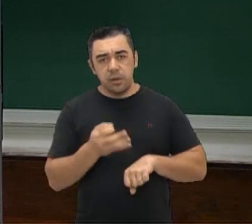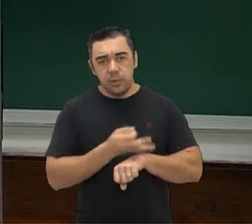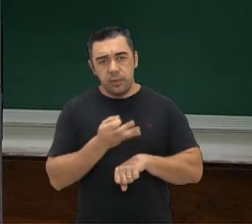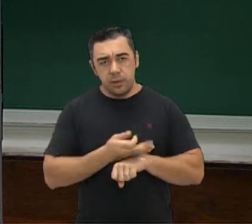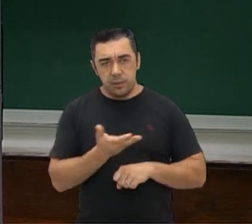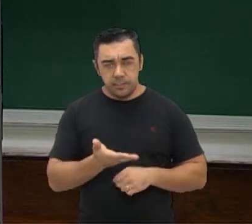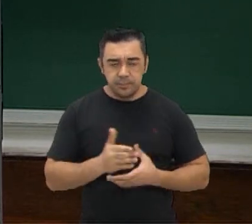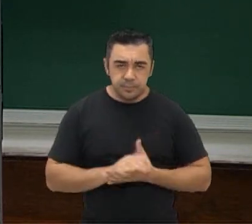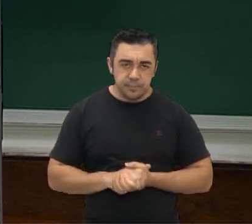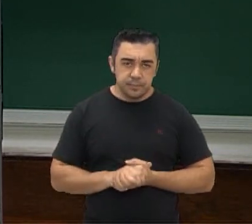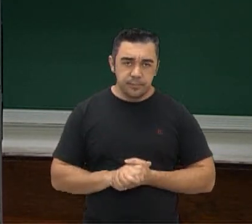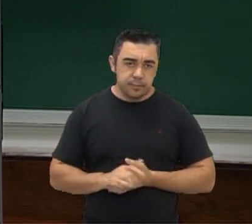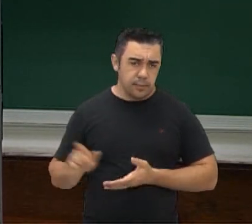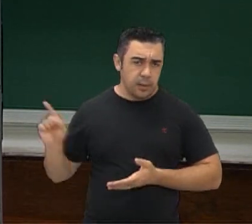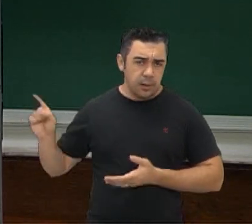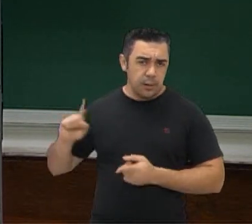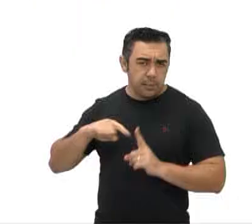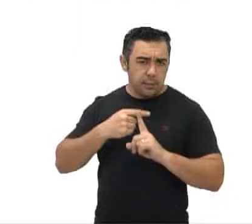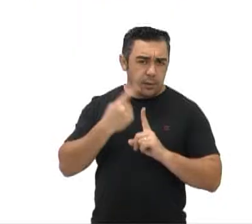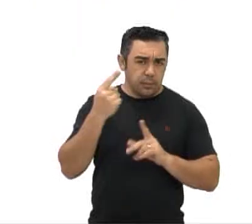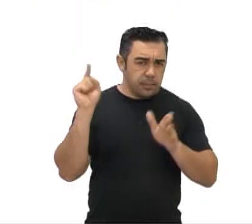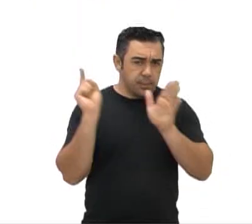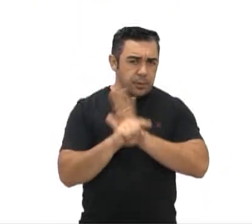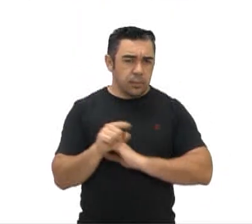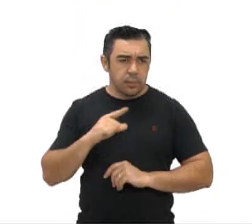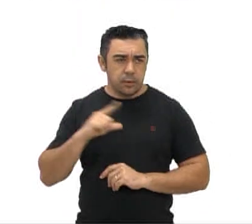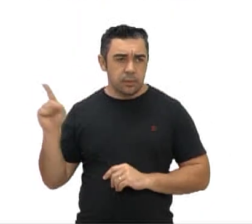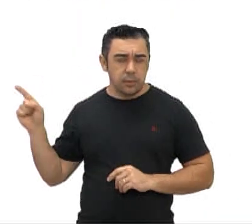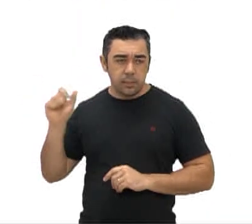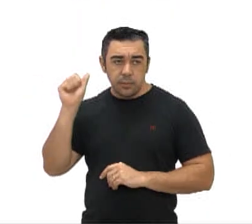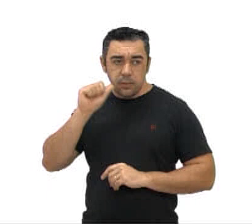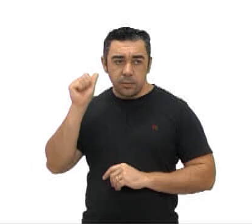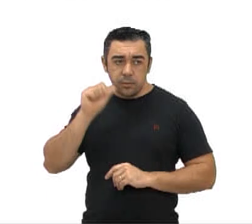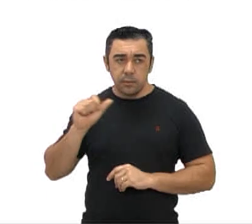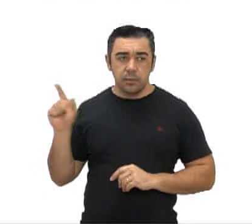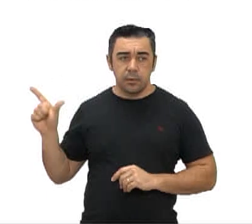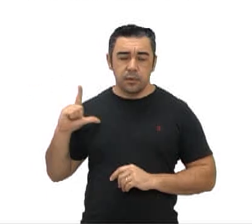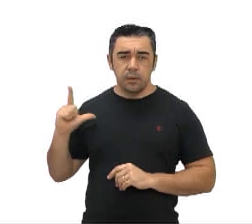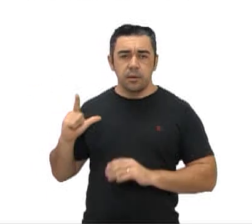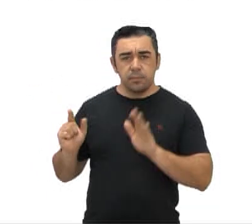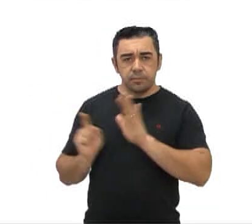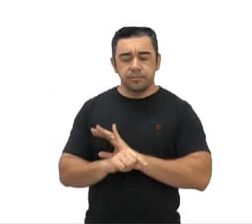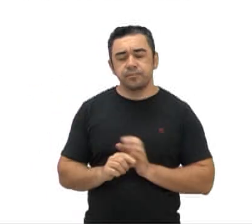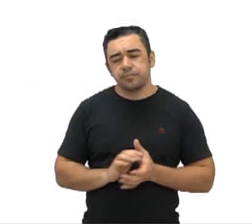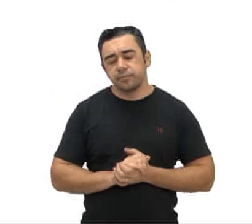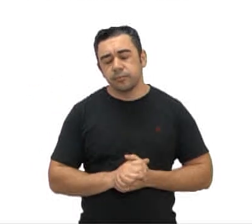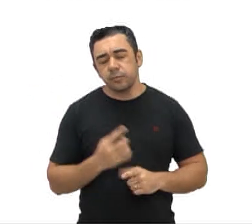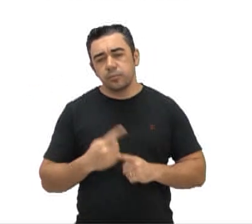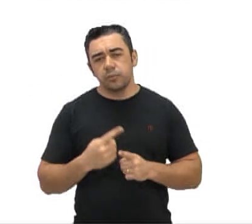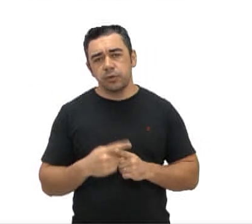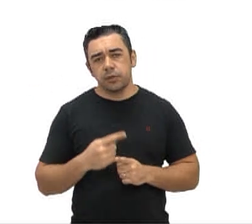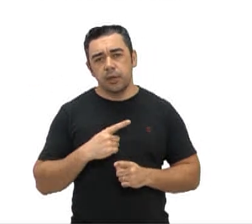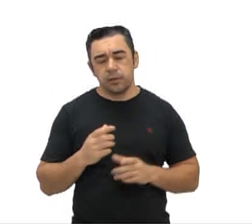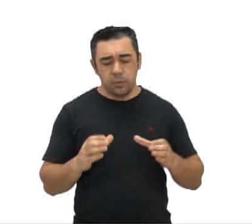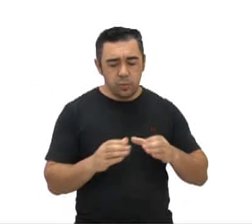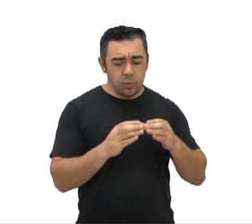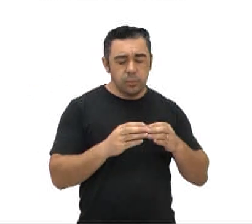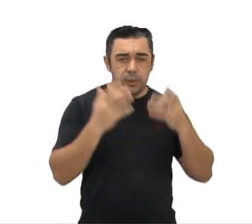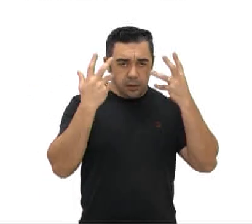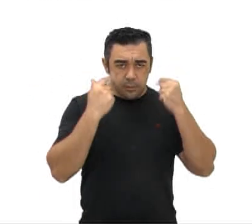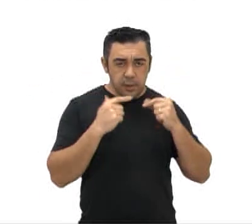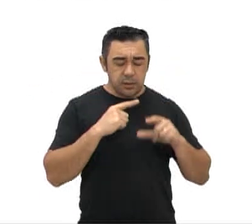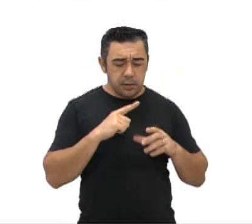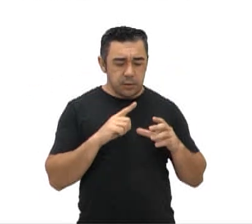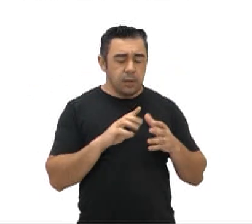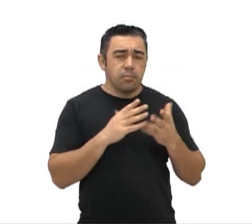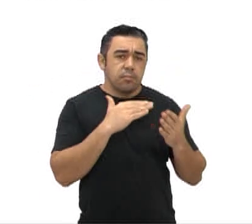certo? Aqui, ó, mais uma pergunta vindo lá da Emily, do Colégio Duque de Caxias. Por que as espécies entram em extinção se elas conseguem